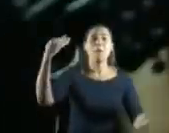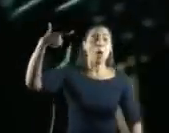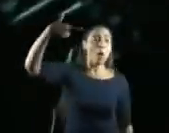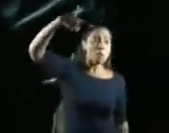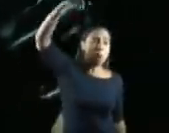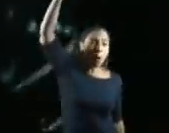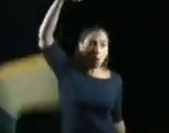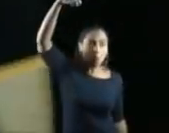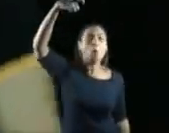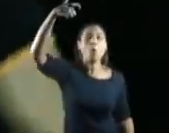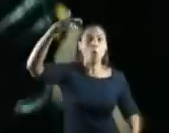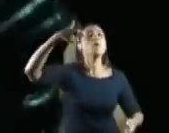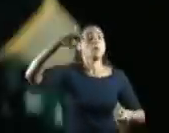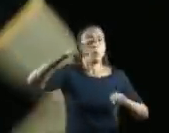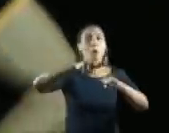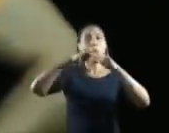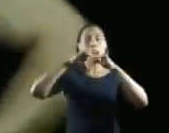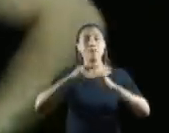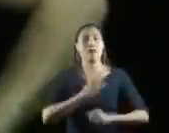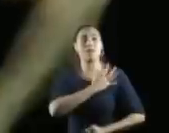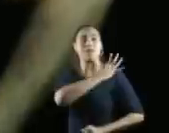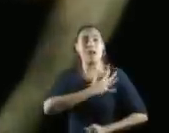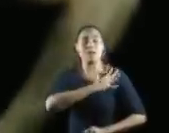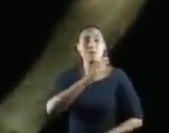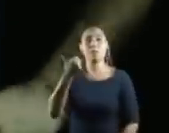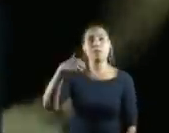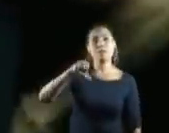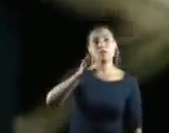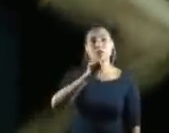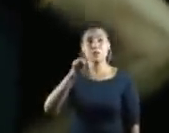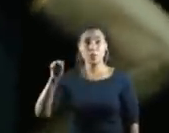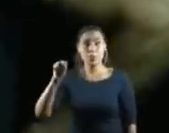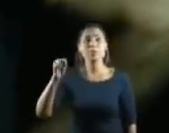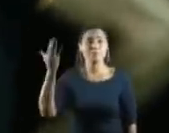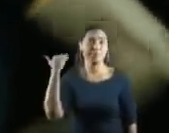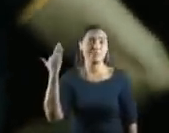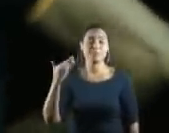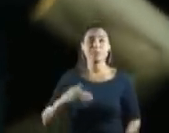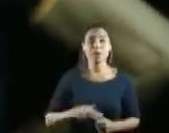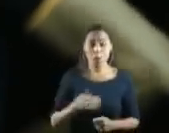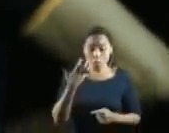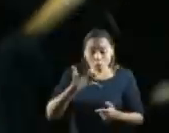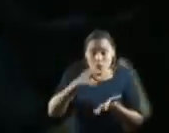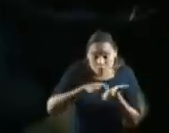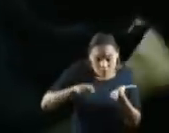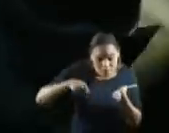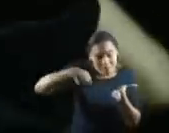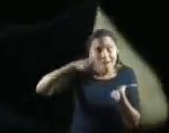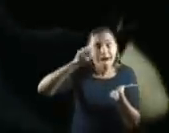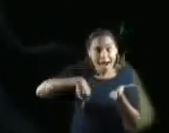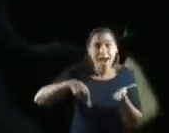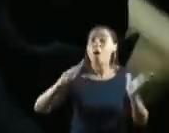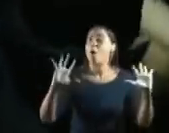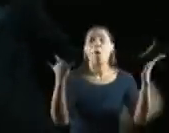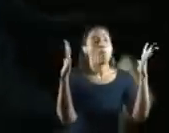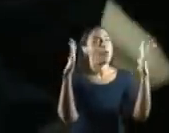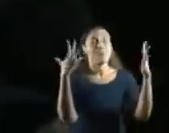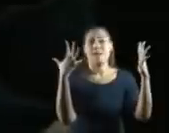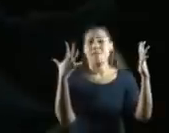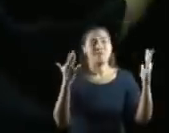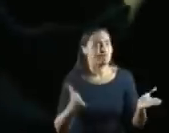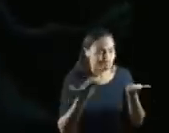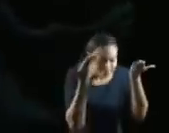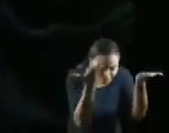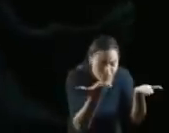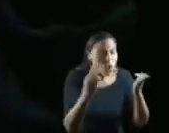em 1988, ainda. É uma música que é uma homenagem a todos os mártires